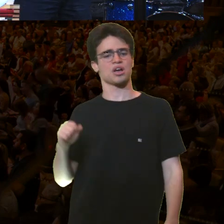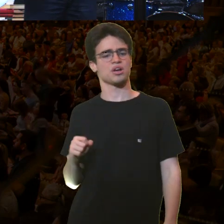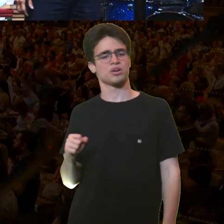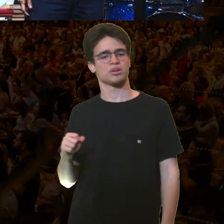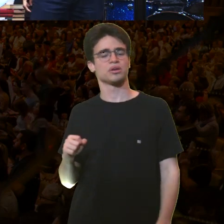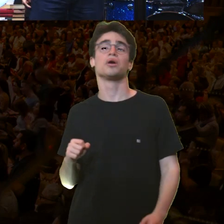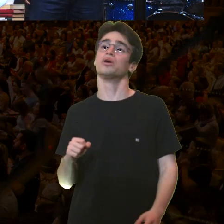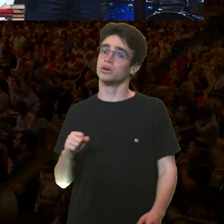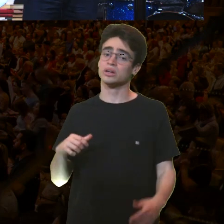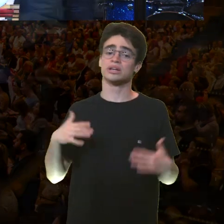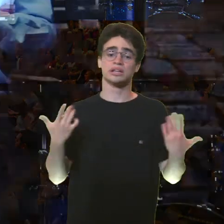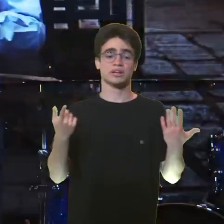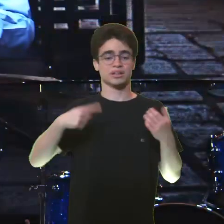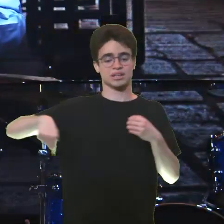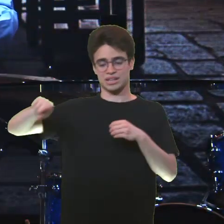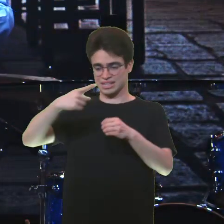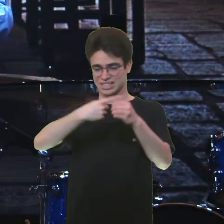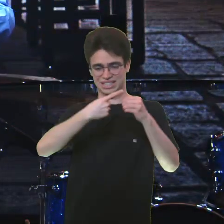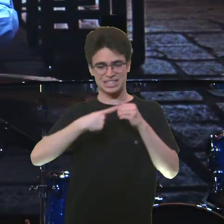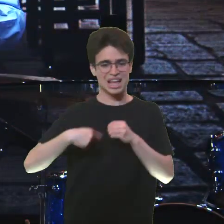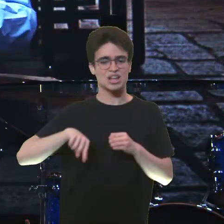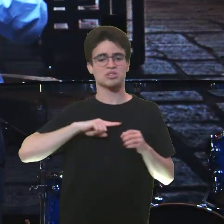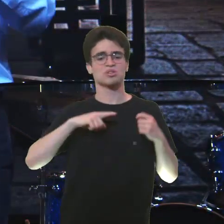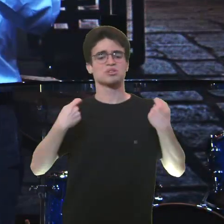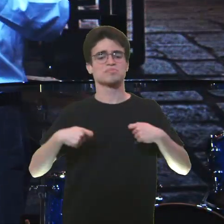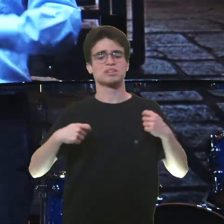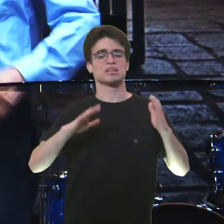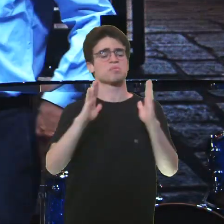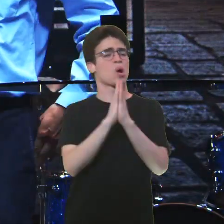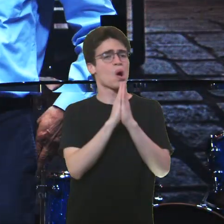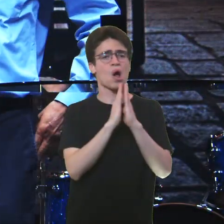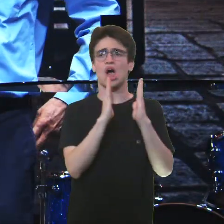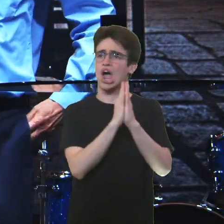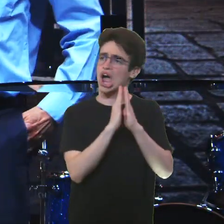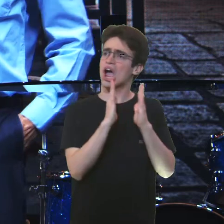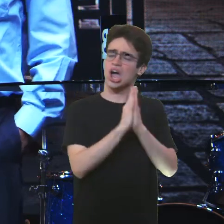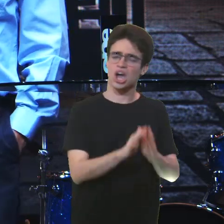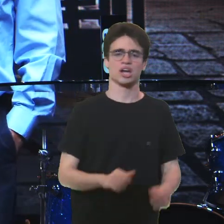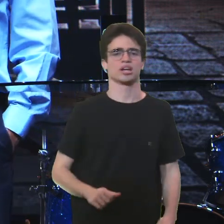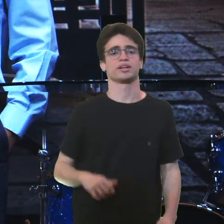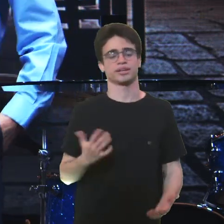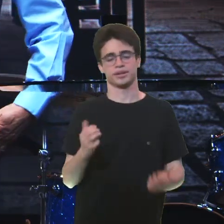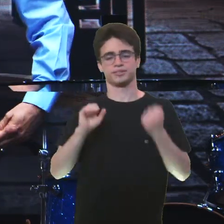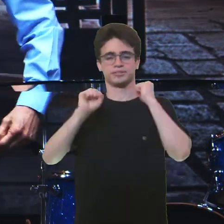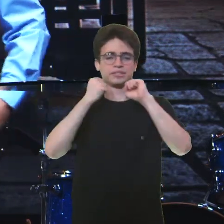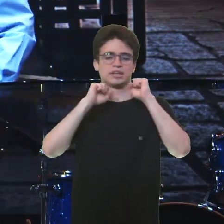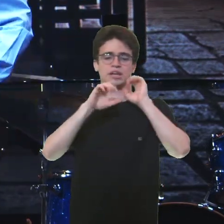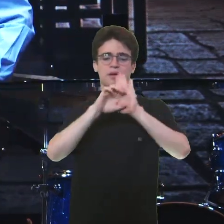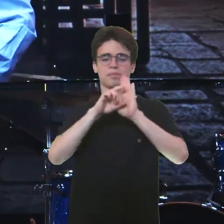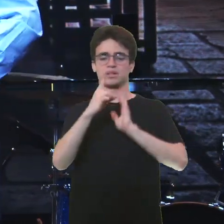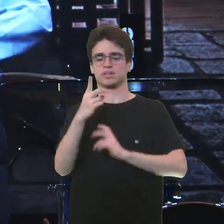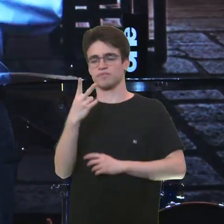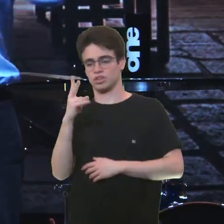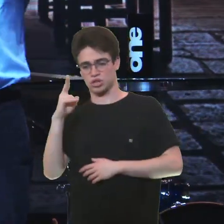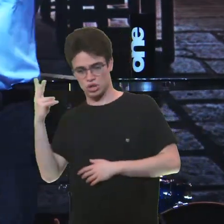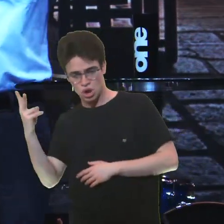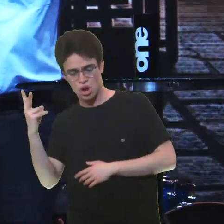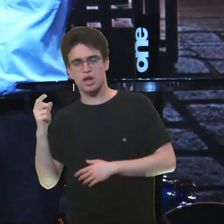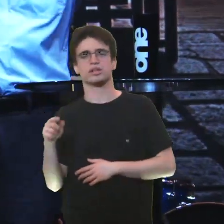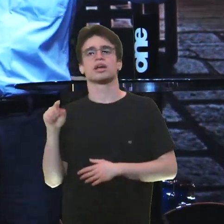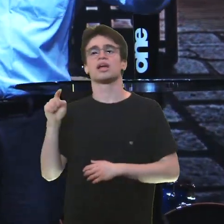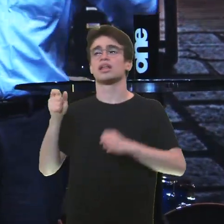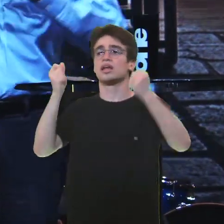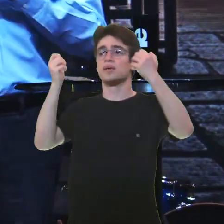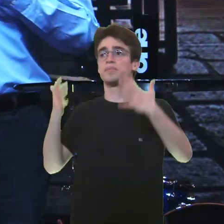Devemos ciudades. orar pelas nossas cidades. El Salmo 122 O Salmo 122 dice, orad Diz,